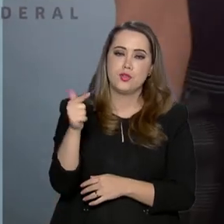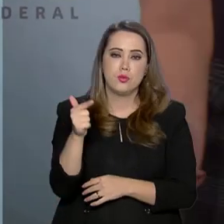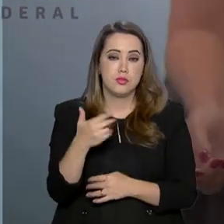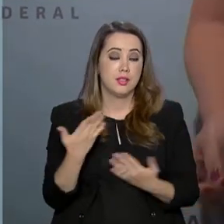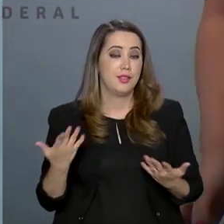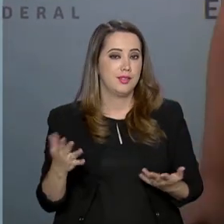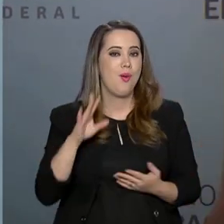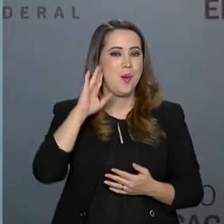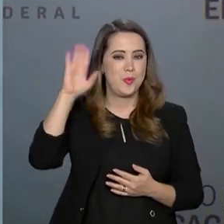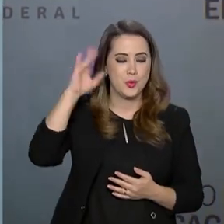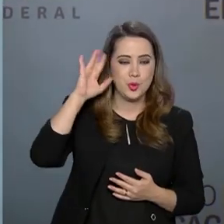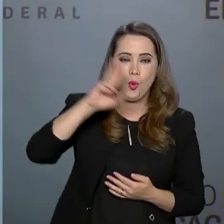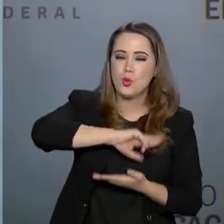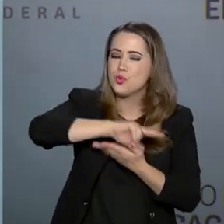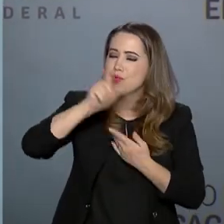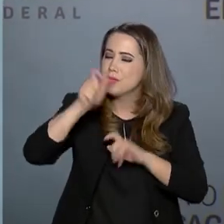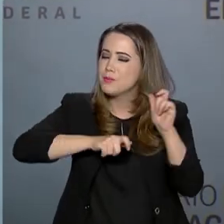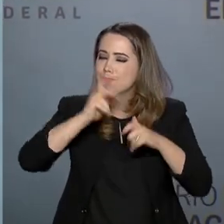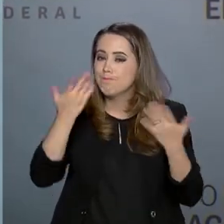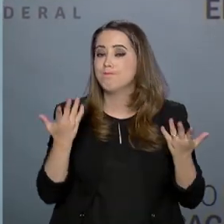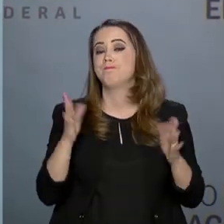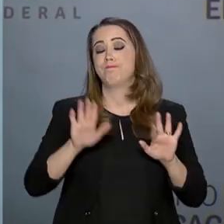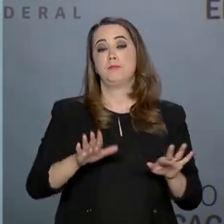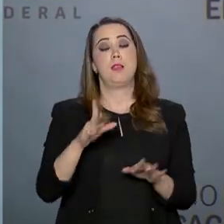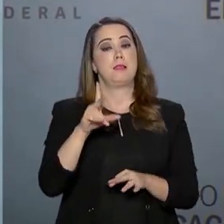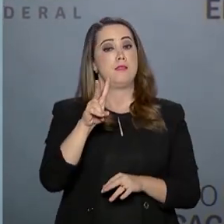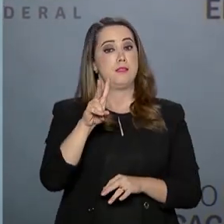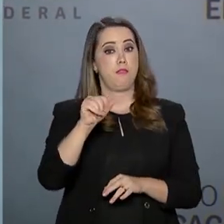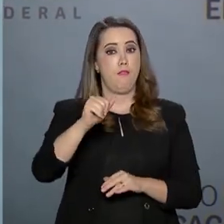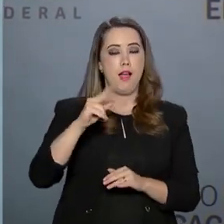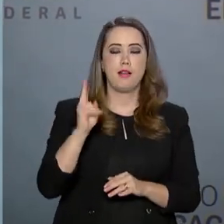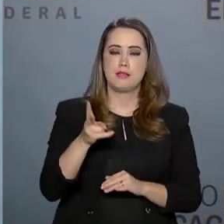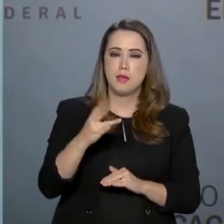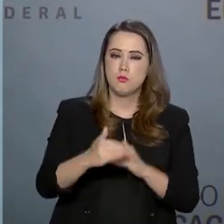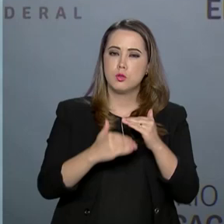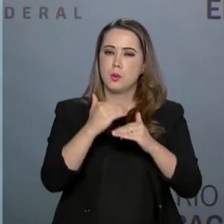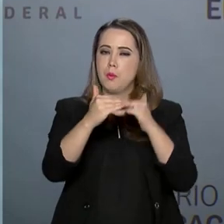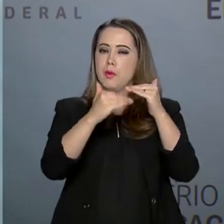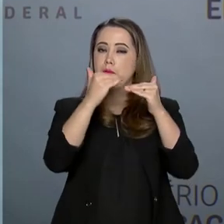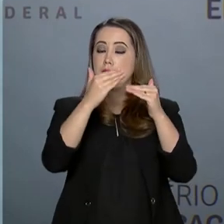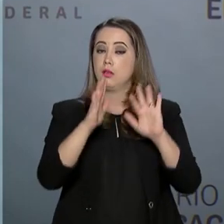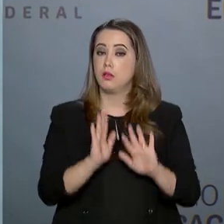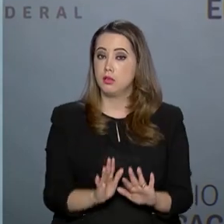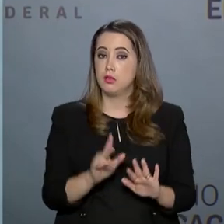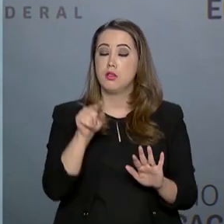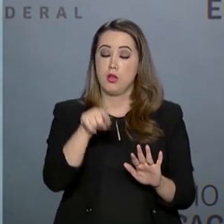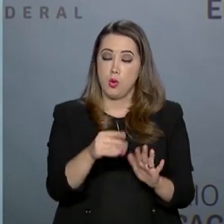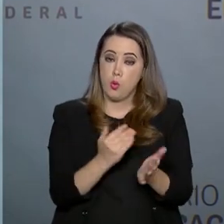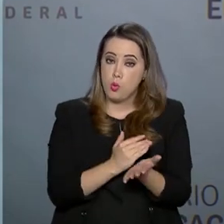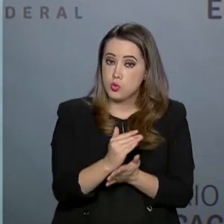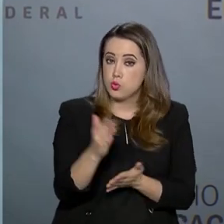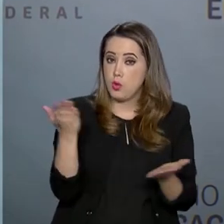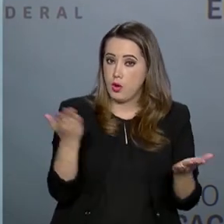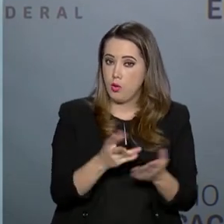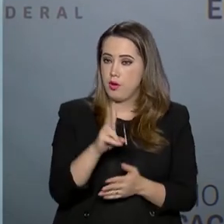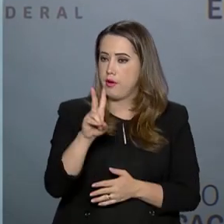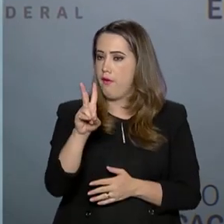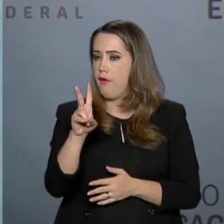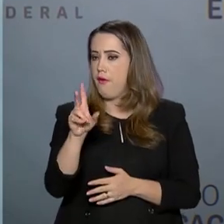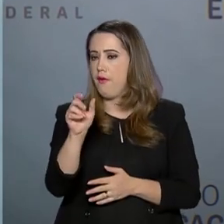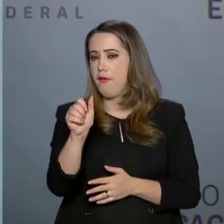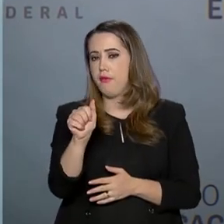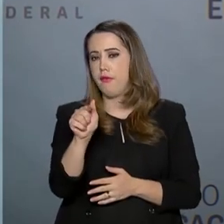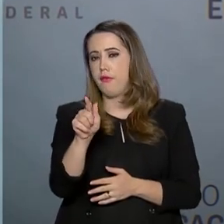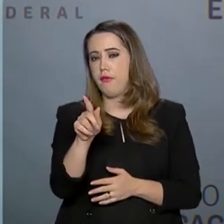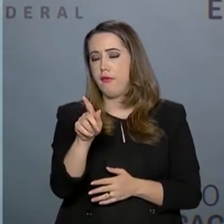vem serão ofertadas e aumentando ano a ano lembrando que isso aqui é um sistema ainda de vagas públicas gratuitas ainda tem um sistema